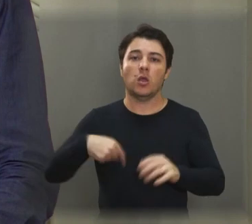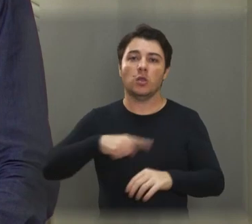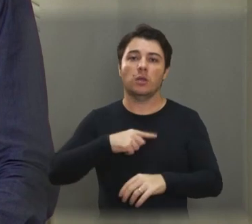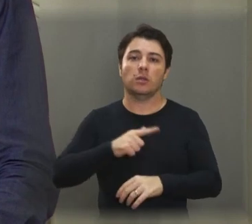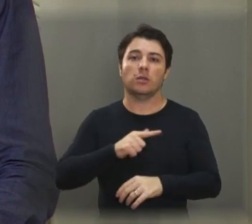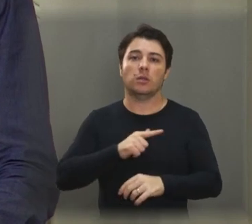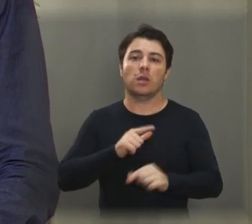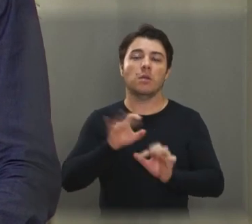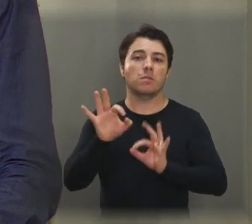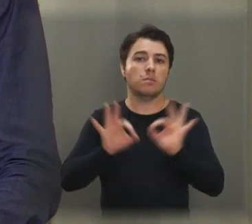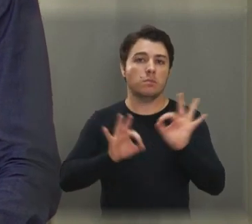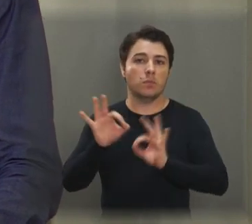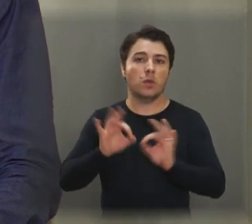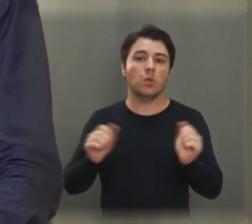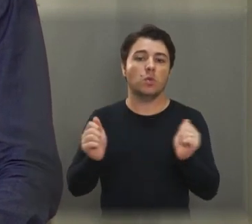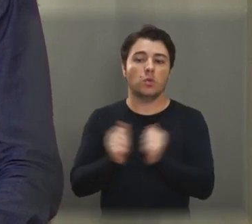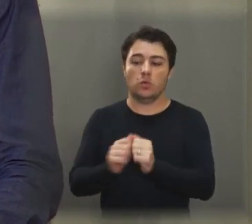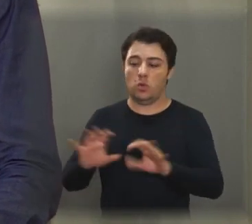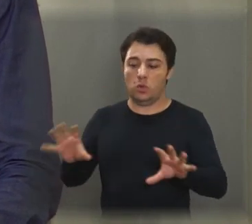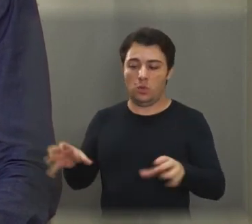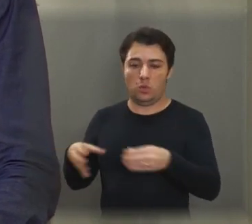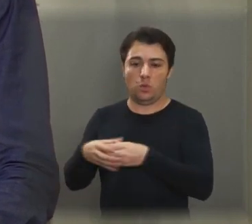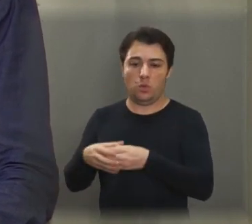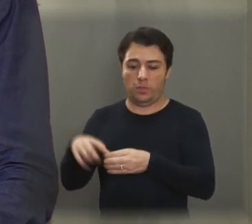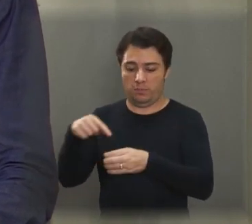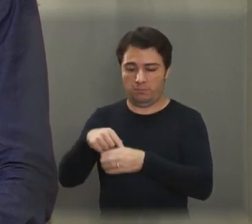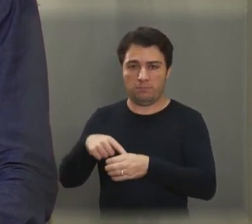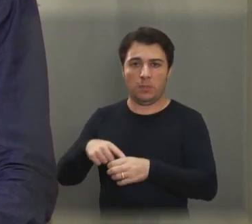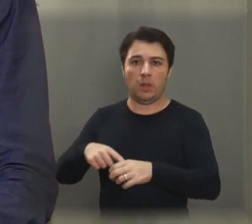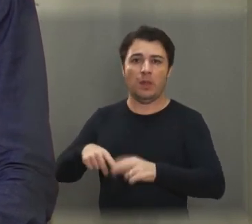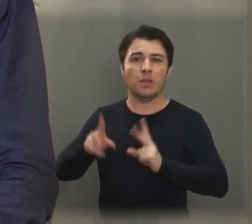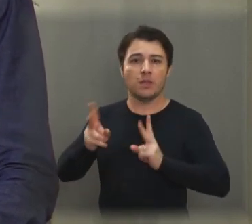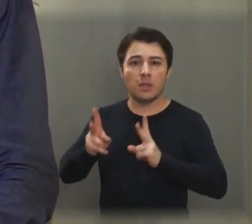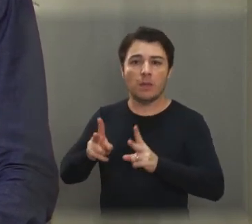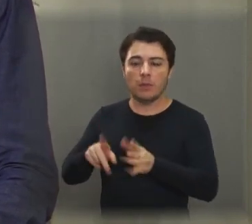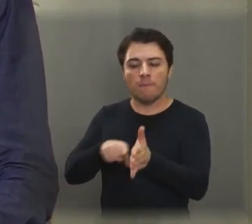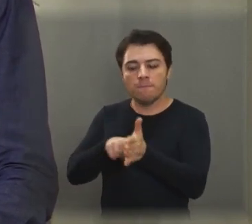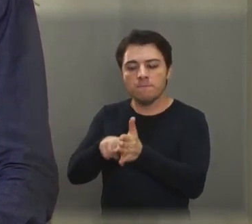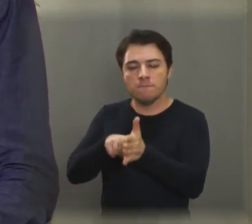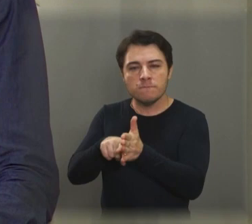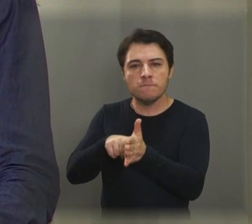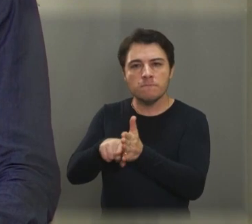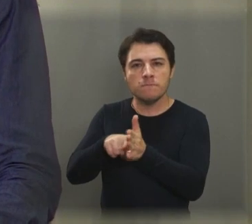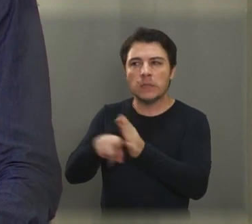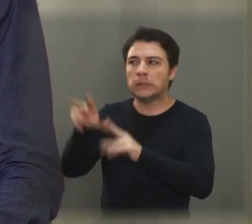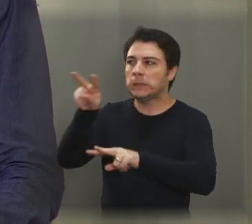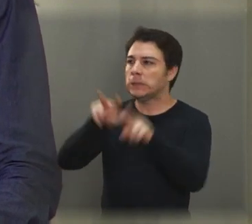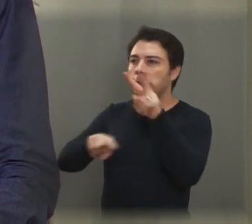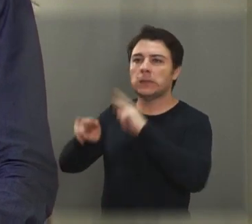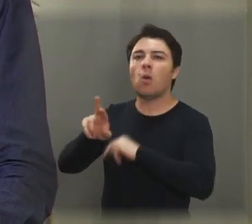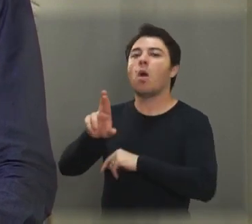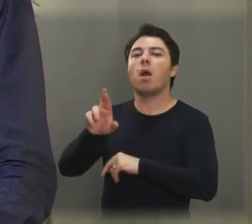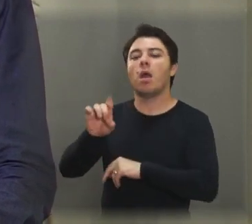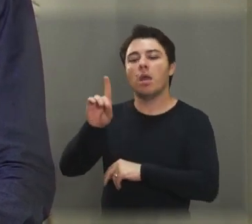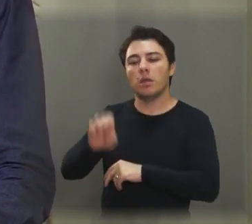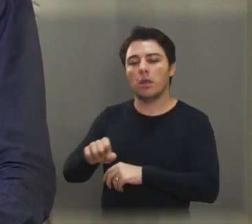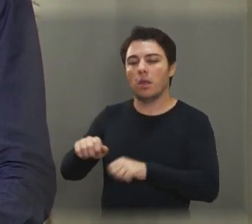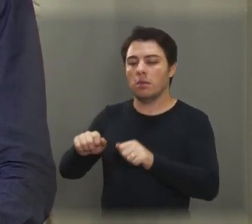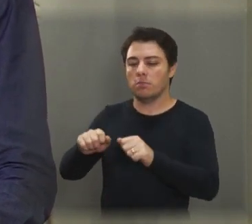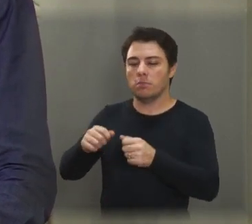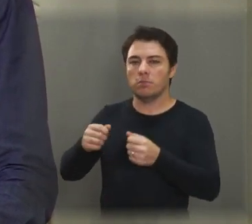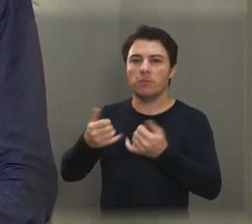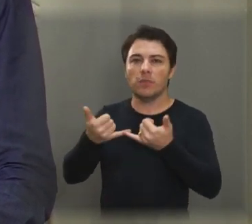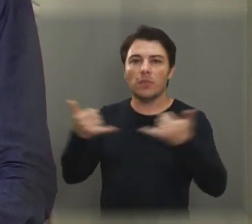plano junto a uma equipe dedicada as expressões uma das redes de distribuição